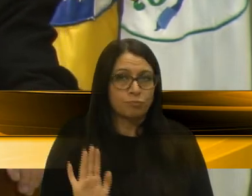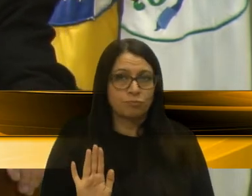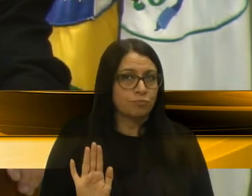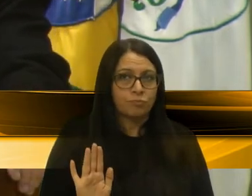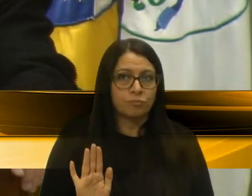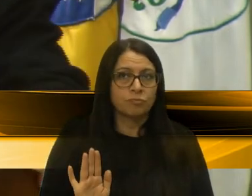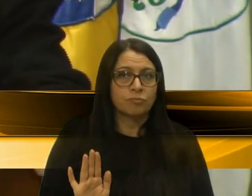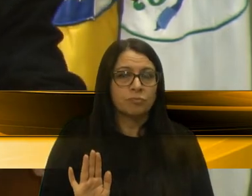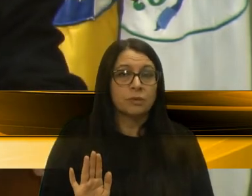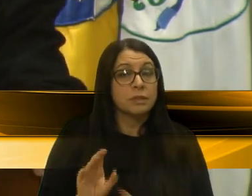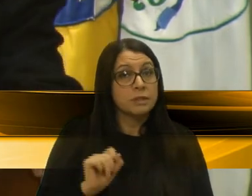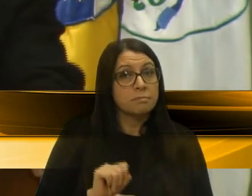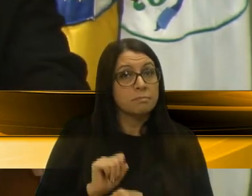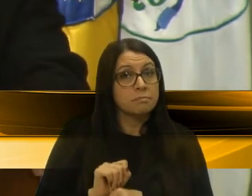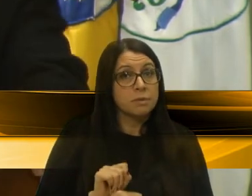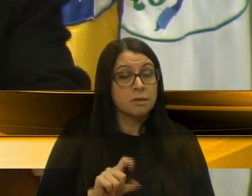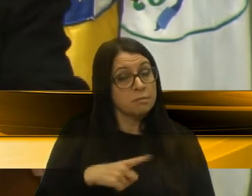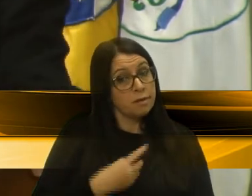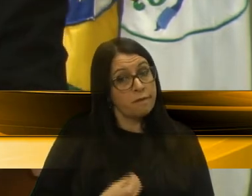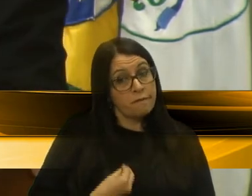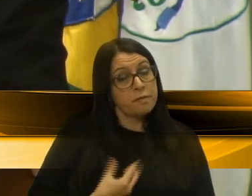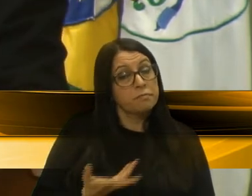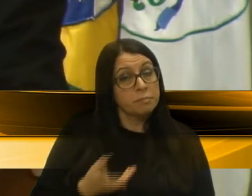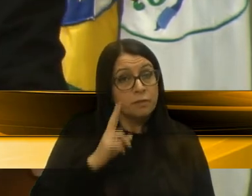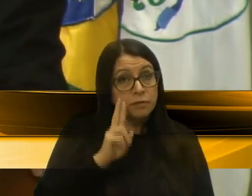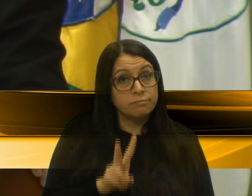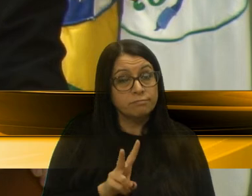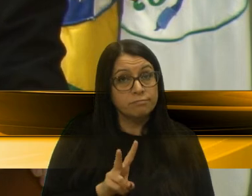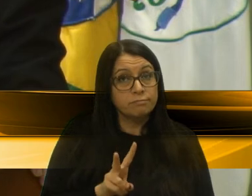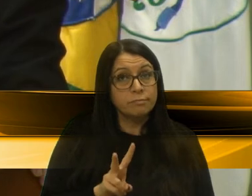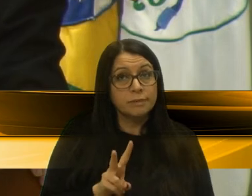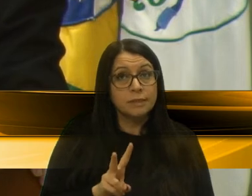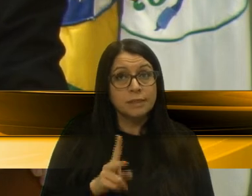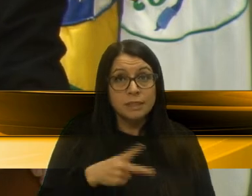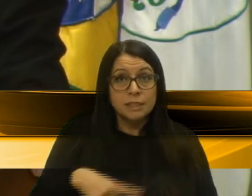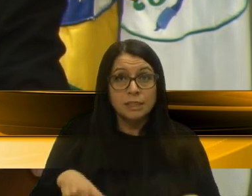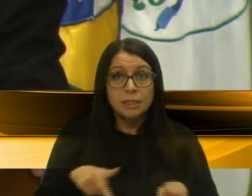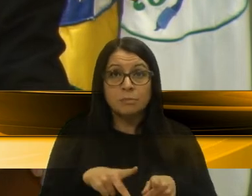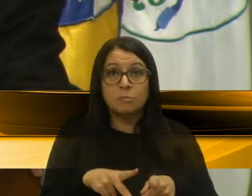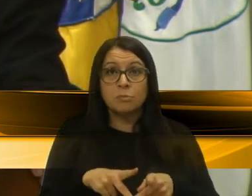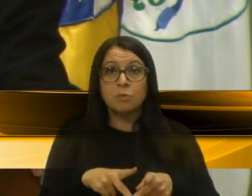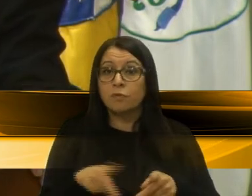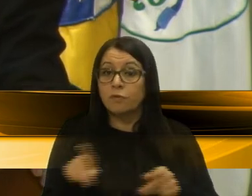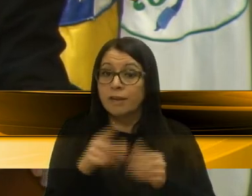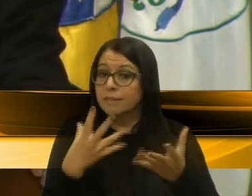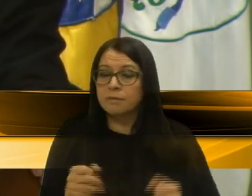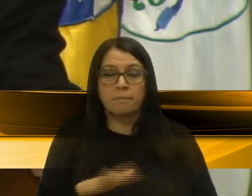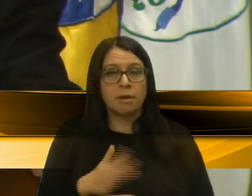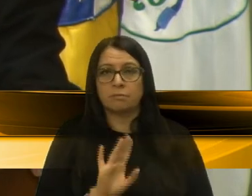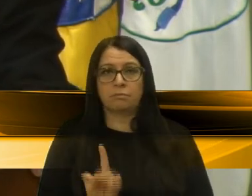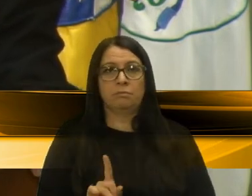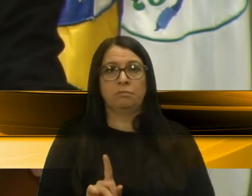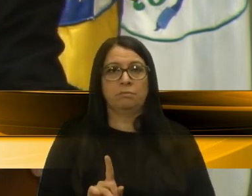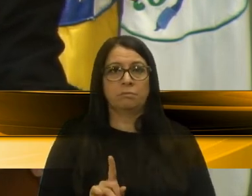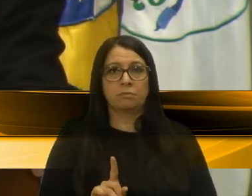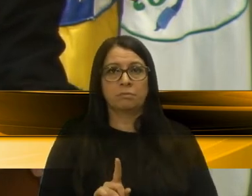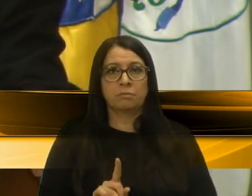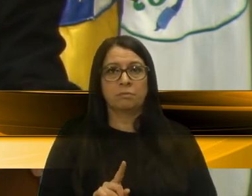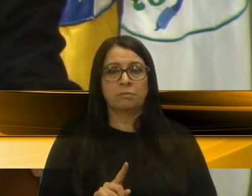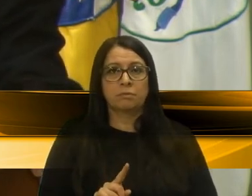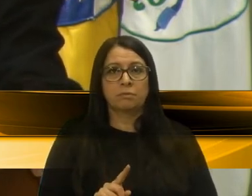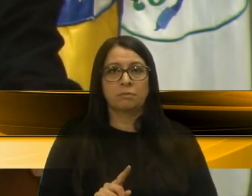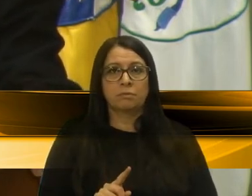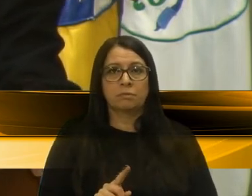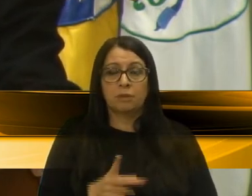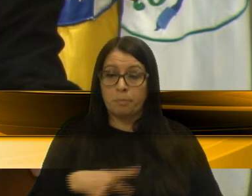sei quando, espero estar vivo ainda, né? Em que esse povo há de se revoltar. E que esse povo